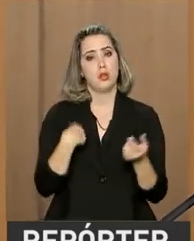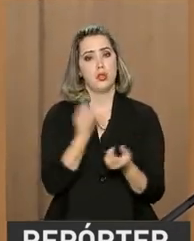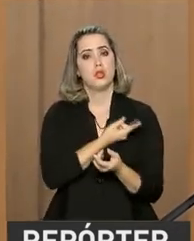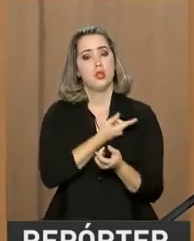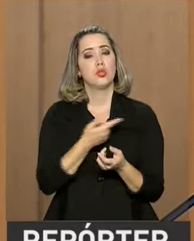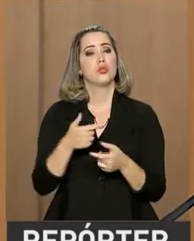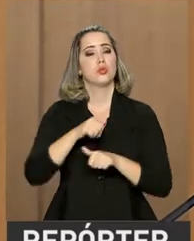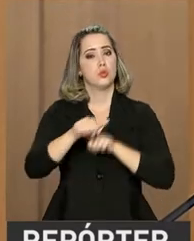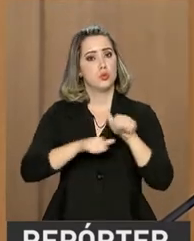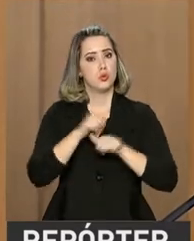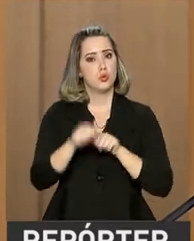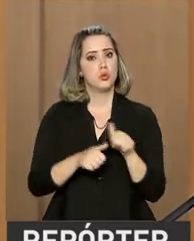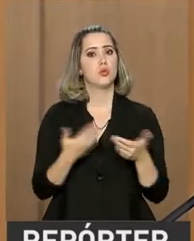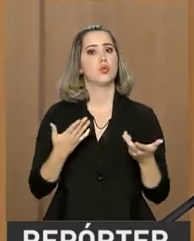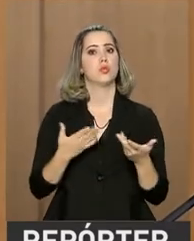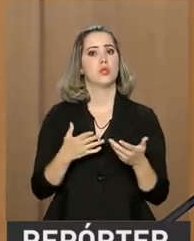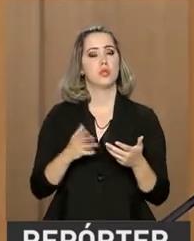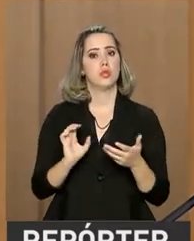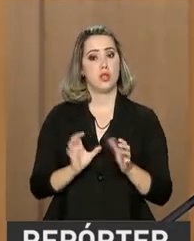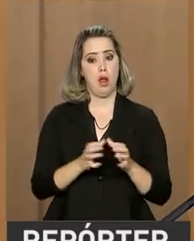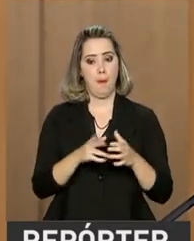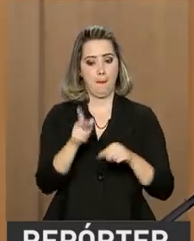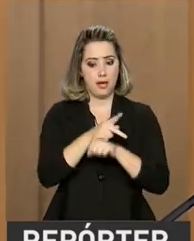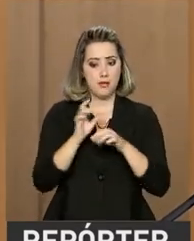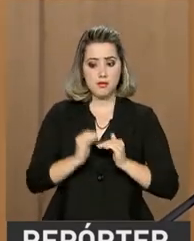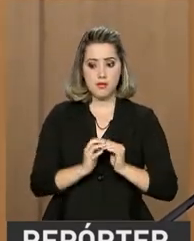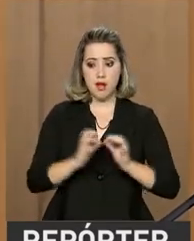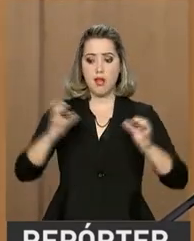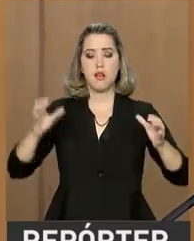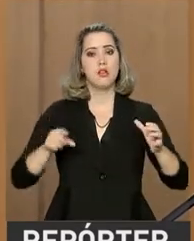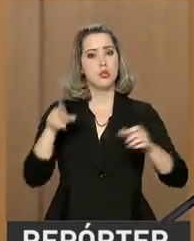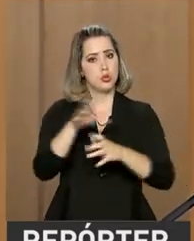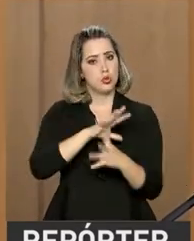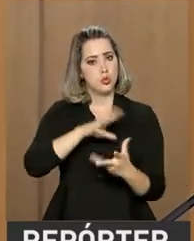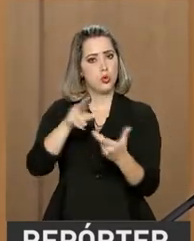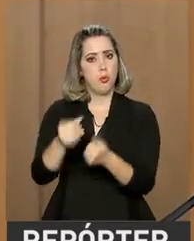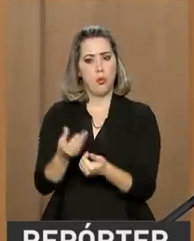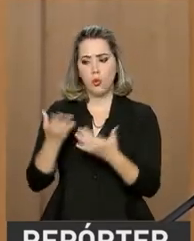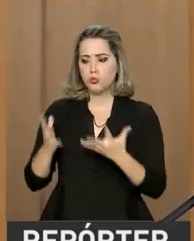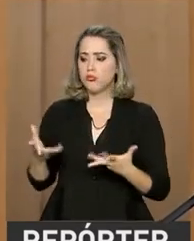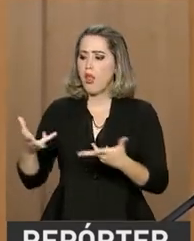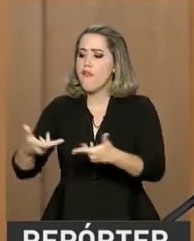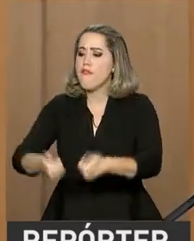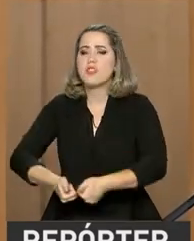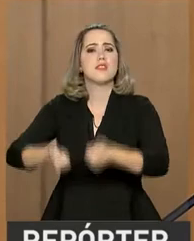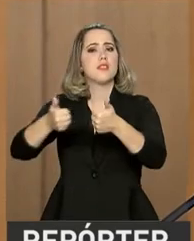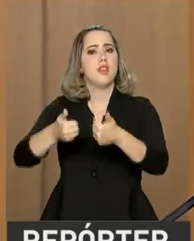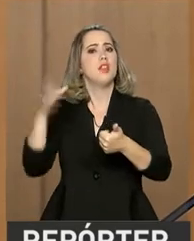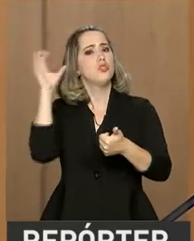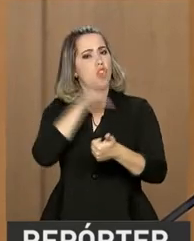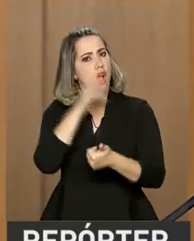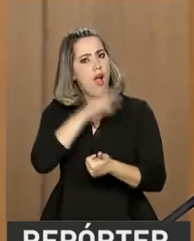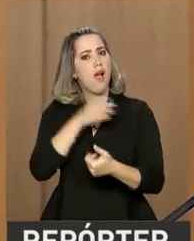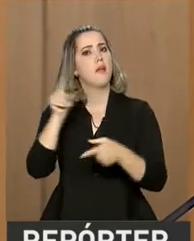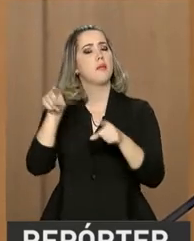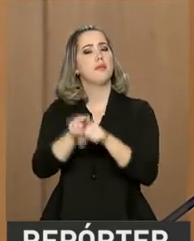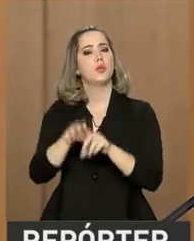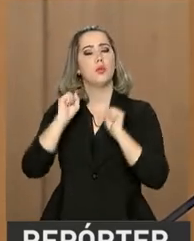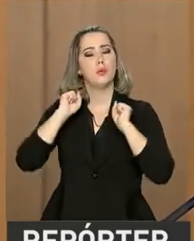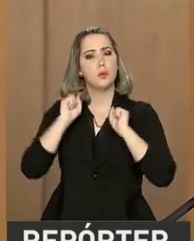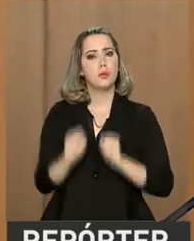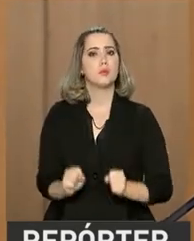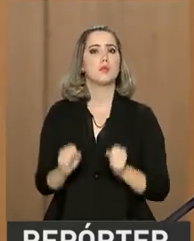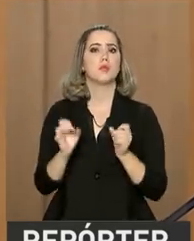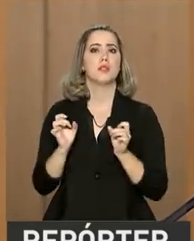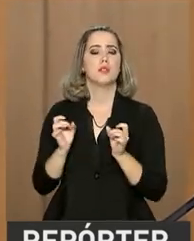tornar competitivos e nos inserir eficiência pela rapidez pela capacidade